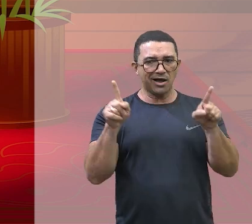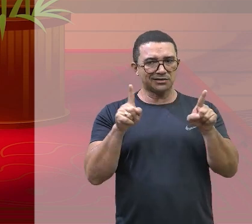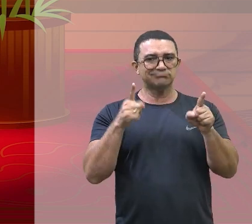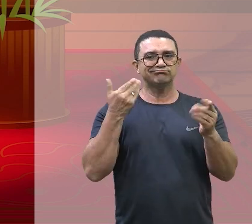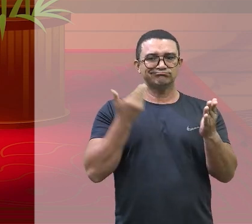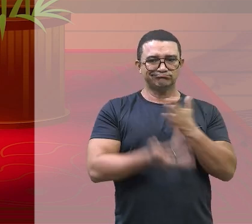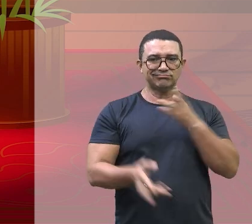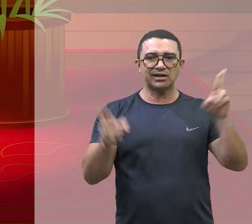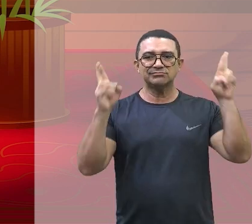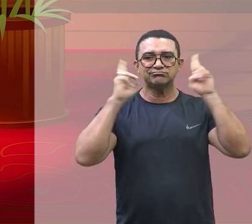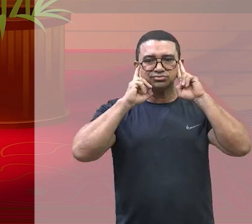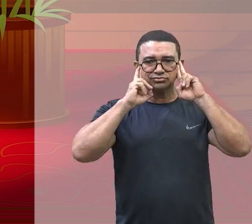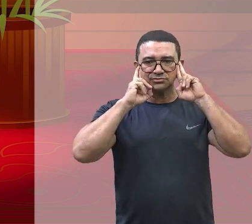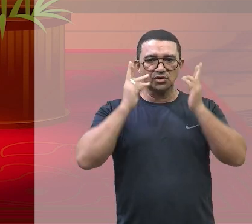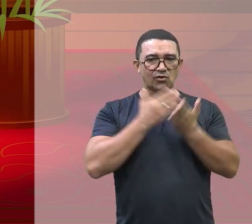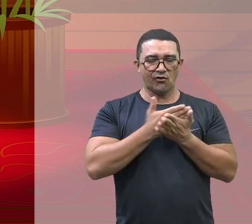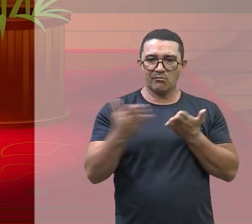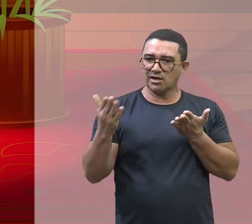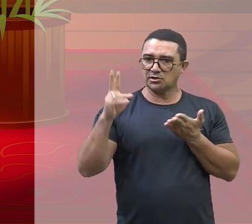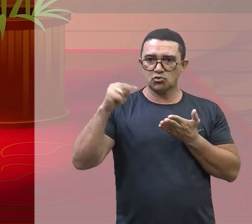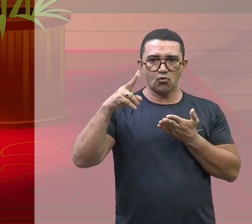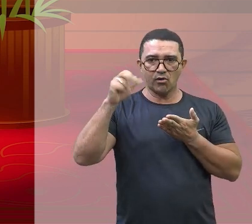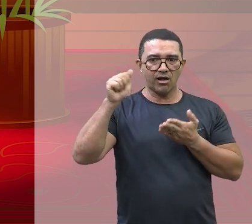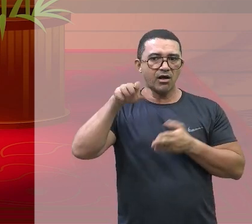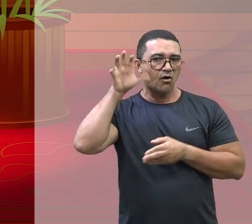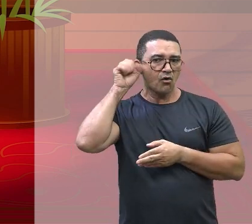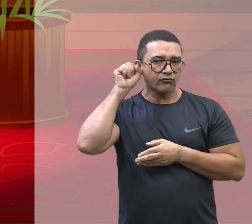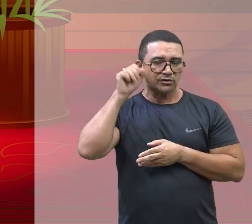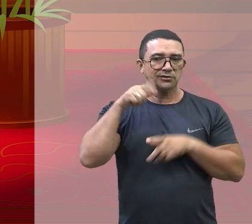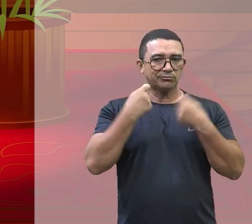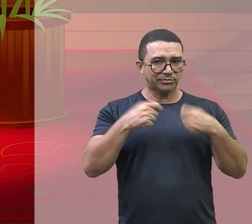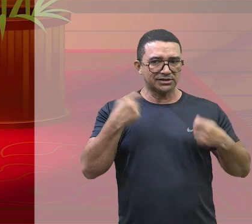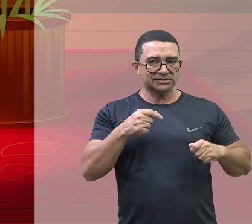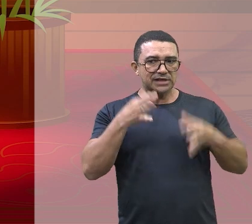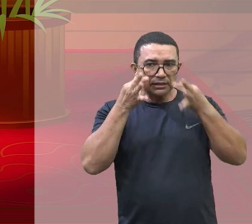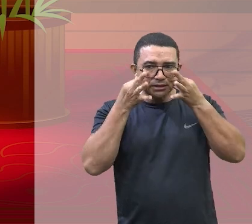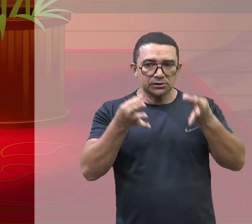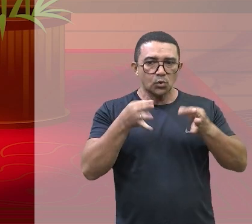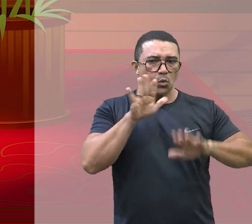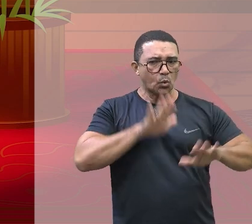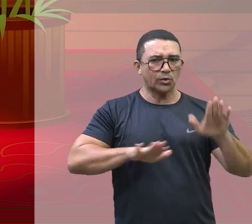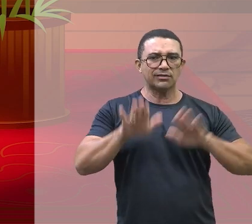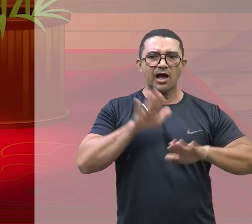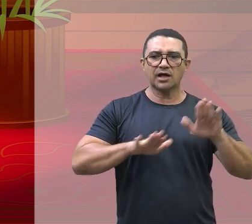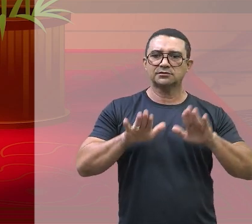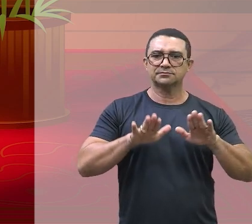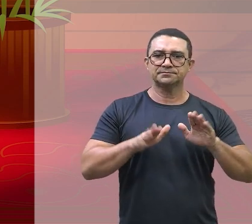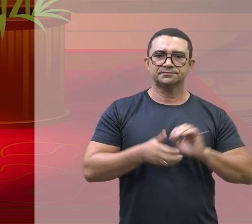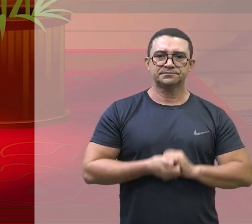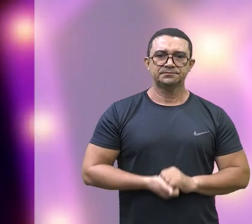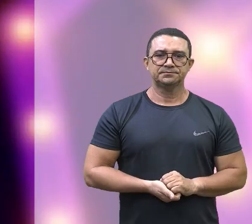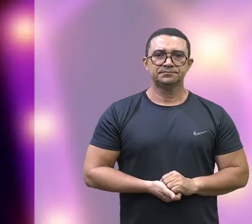você tem que prestar muito atenção quando fica expostos a esses volumes muito altos.